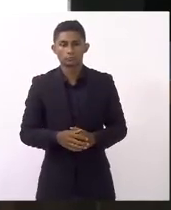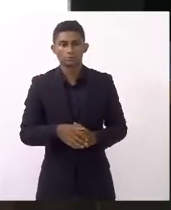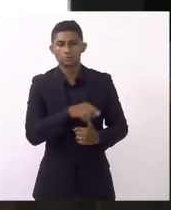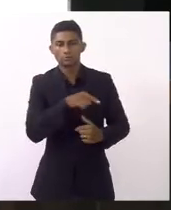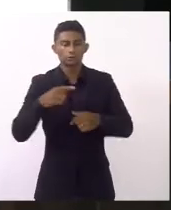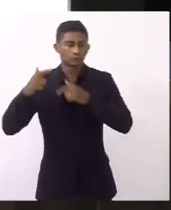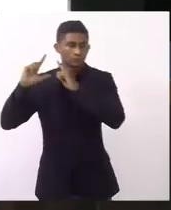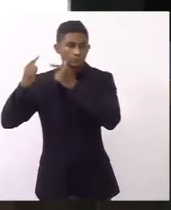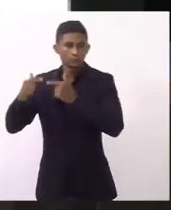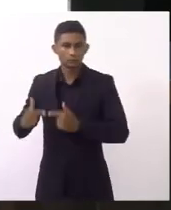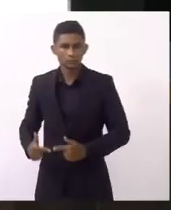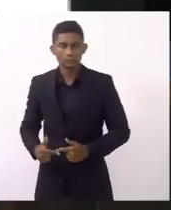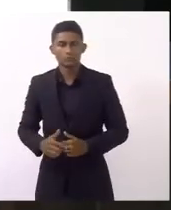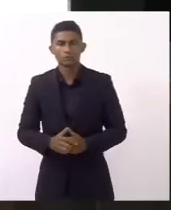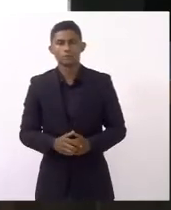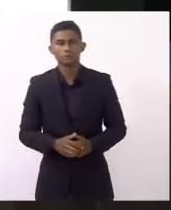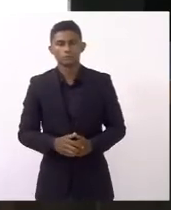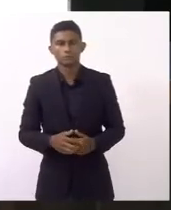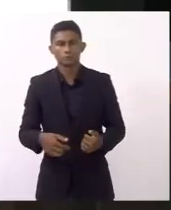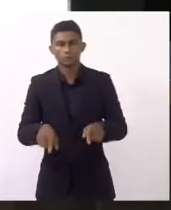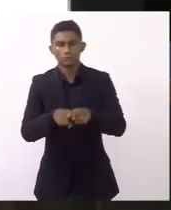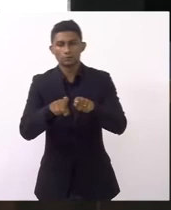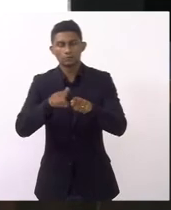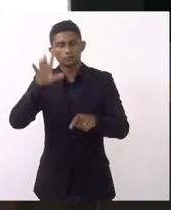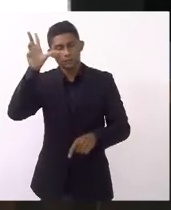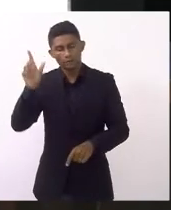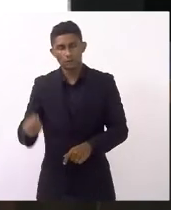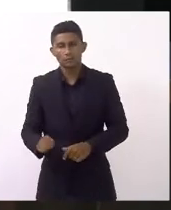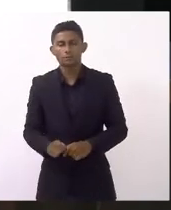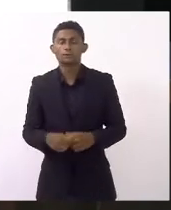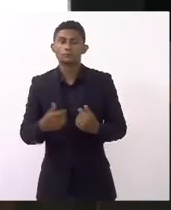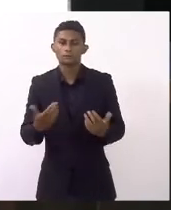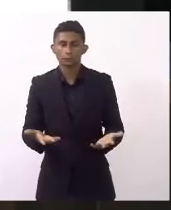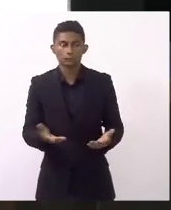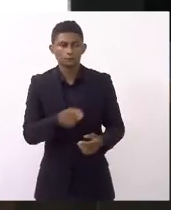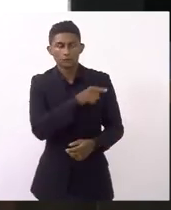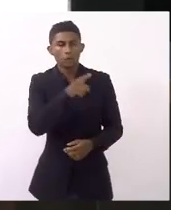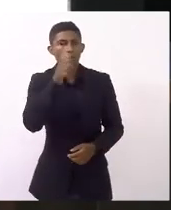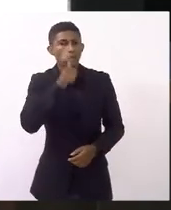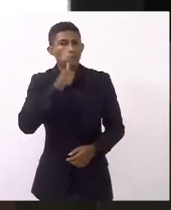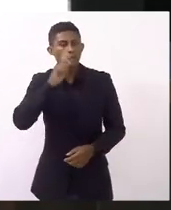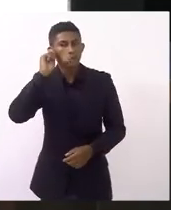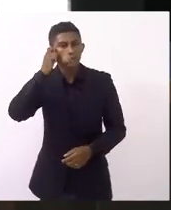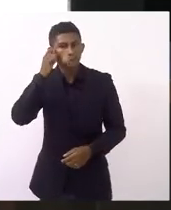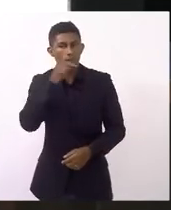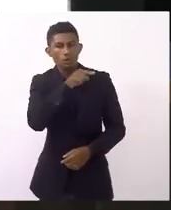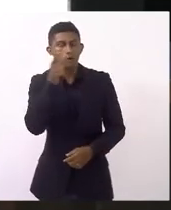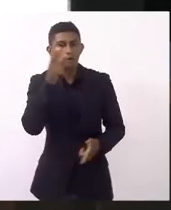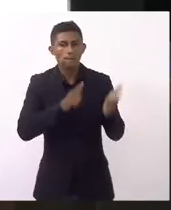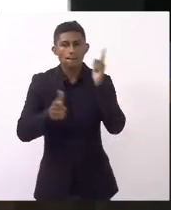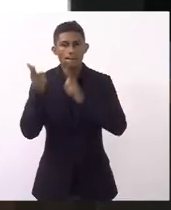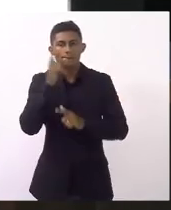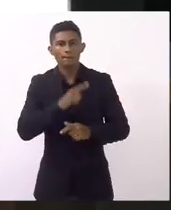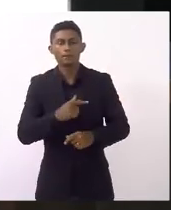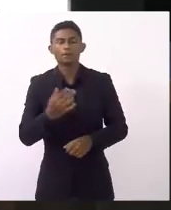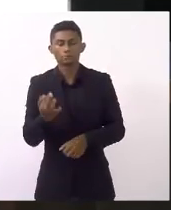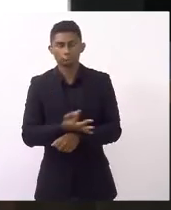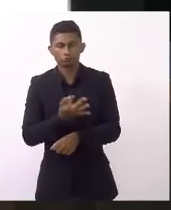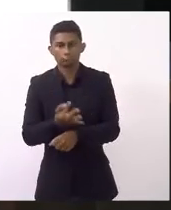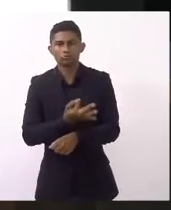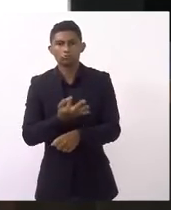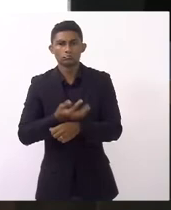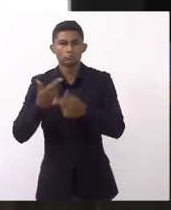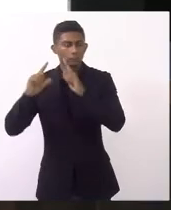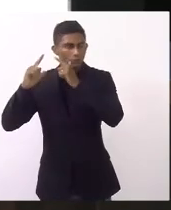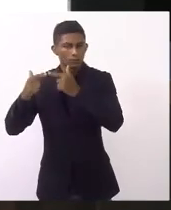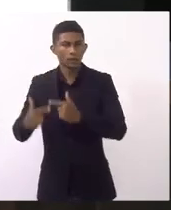tradicional at feminino ea me permitiu a essas mulheres negras preservar o legado